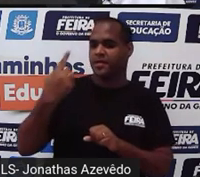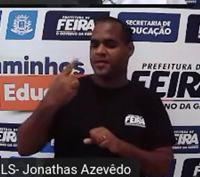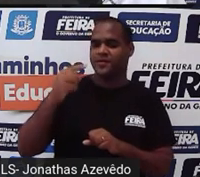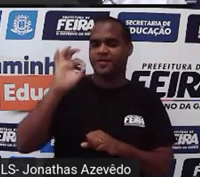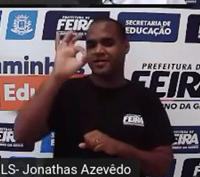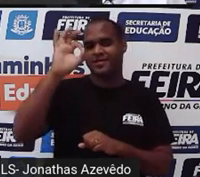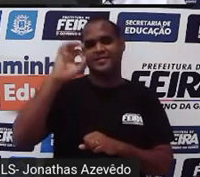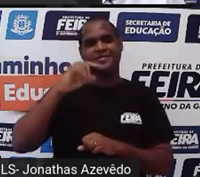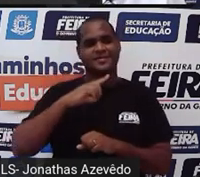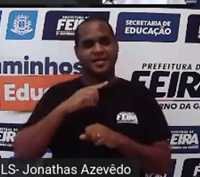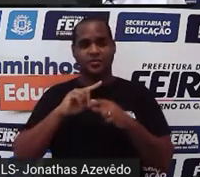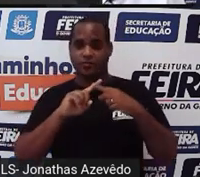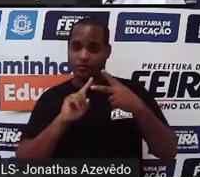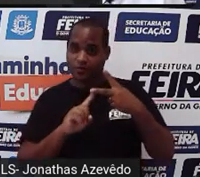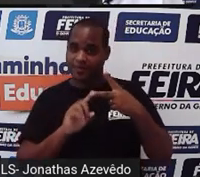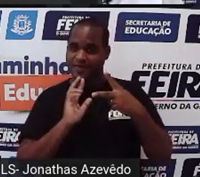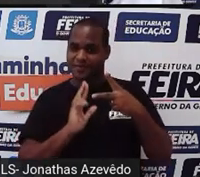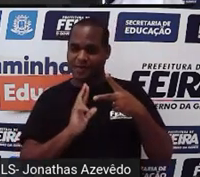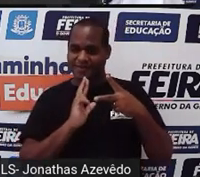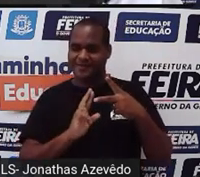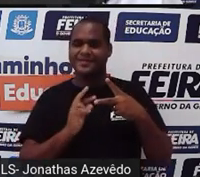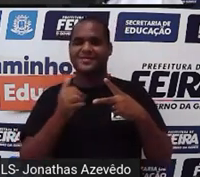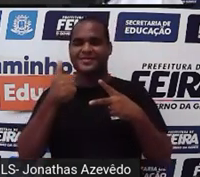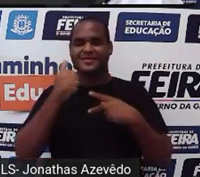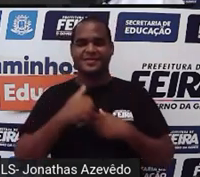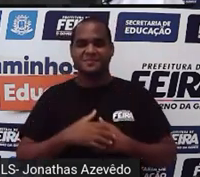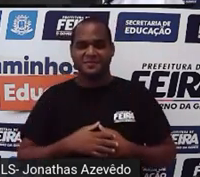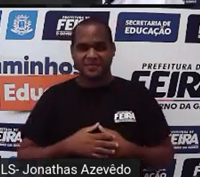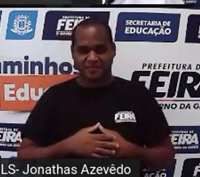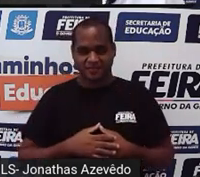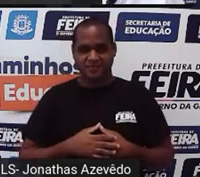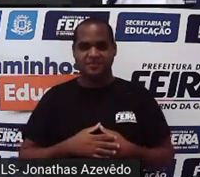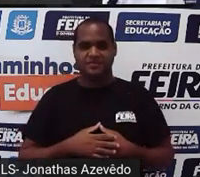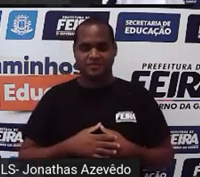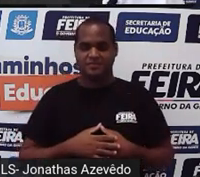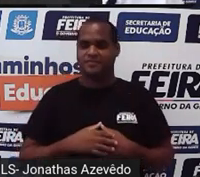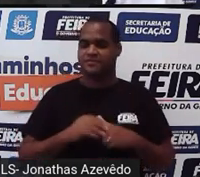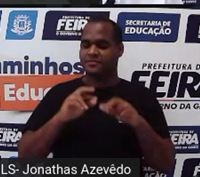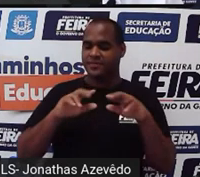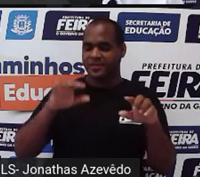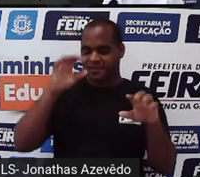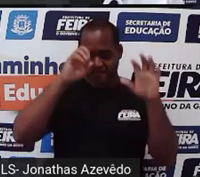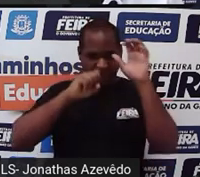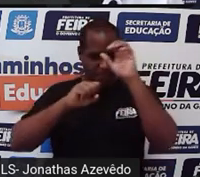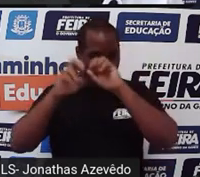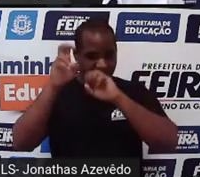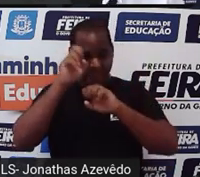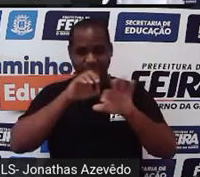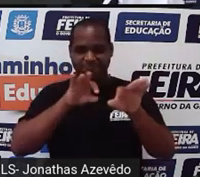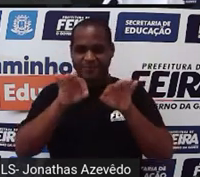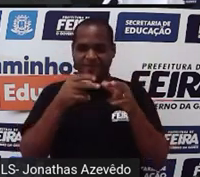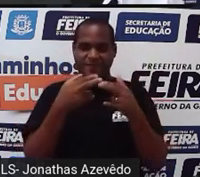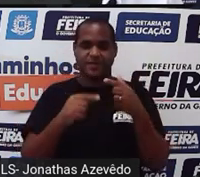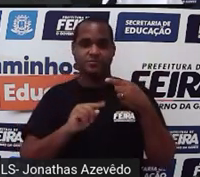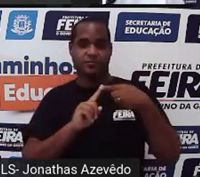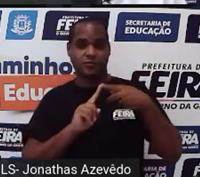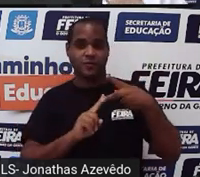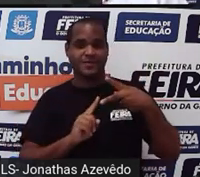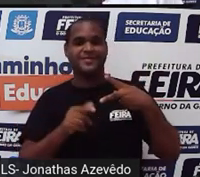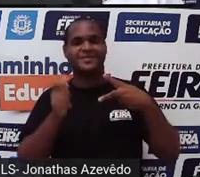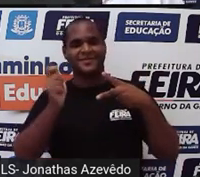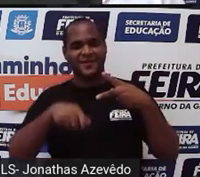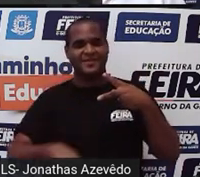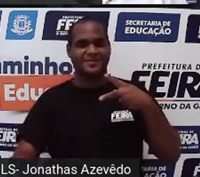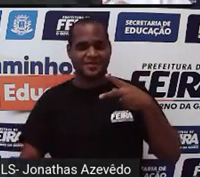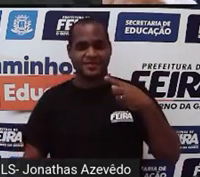equação do primeiro grau que tem duas incógnitas e a gente já aprendeu resolver sistemas de duas formas